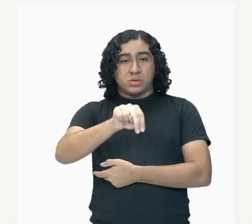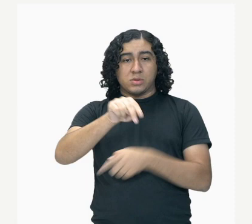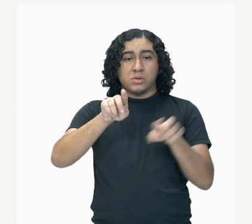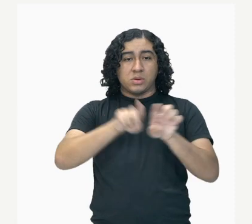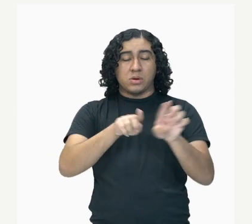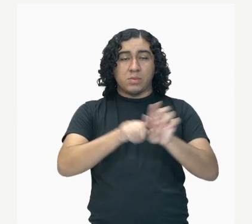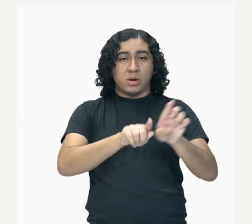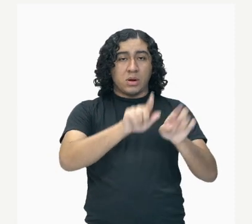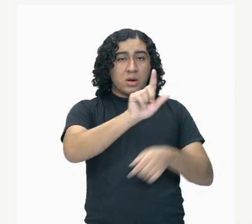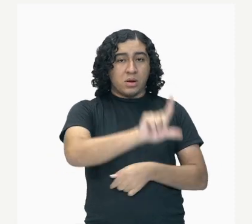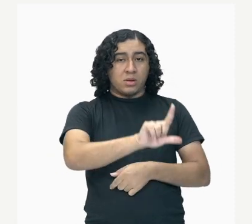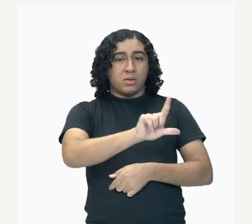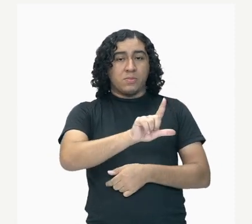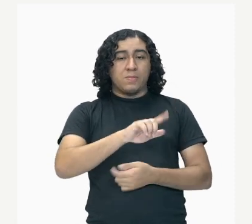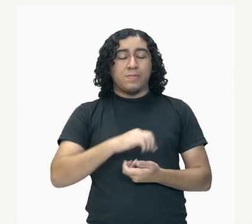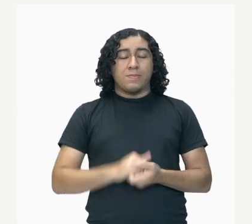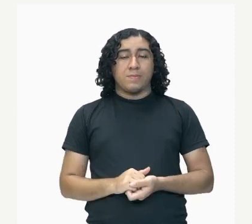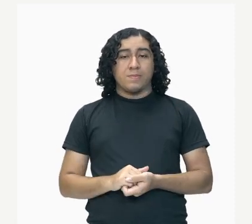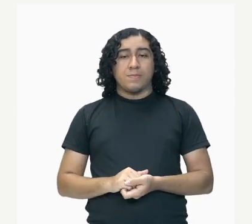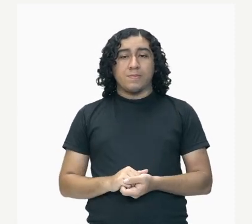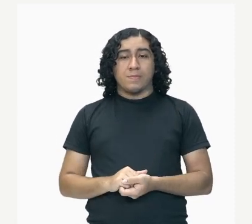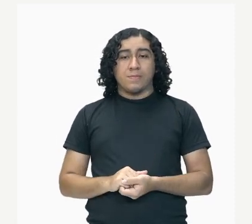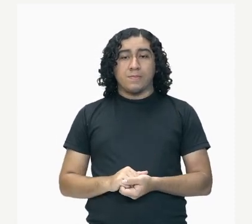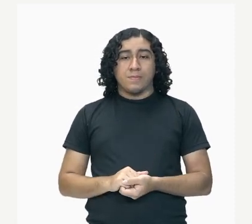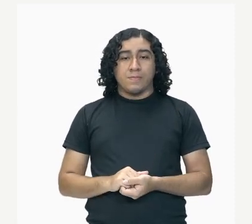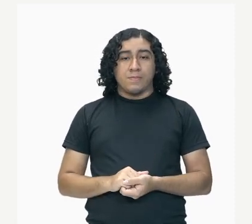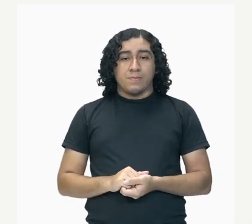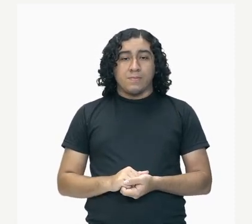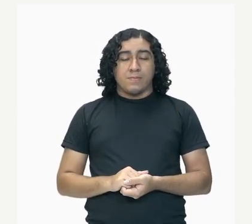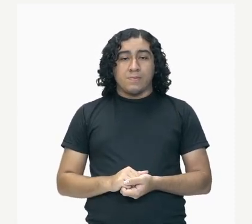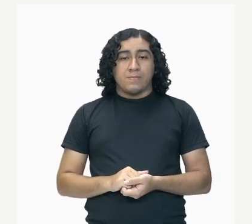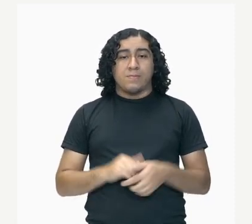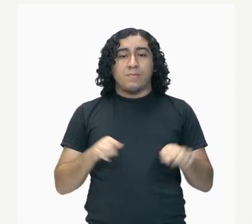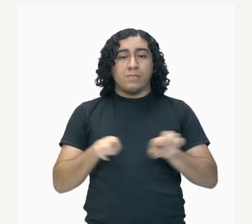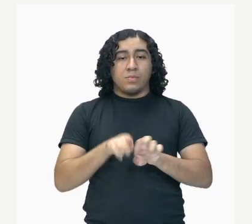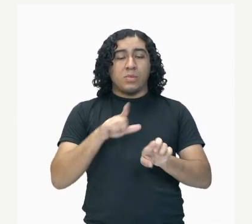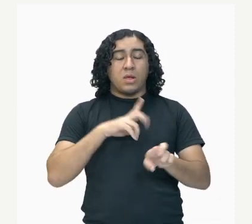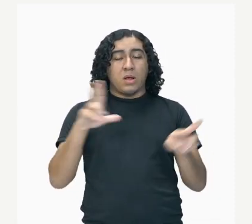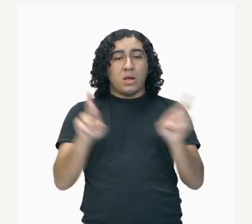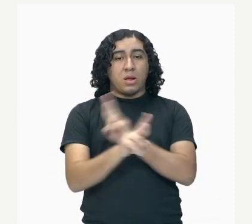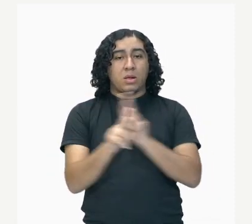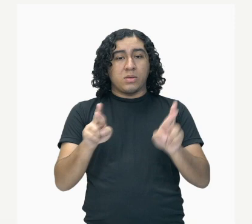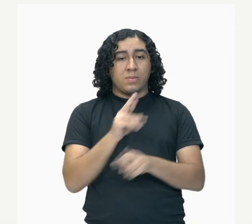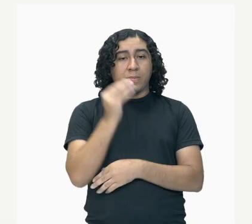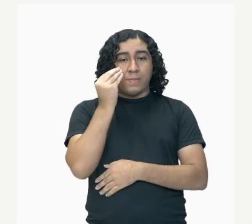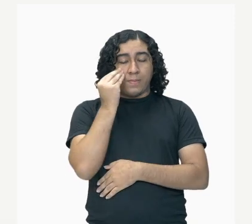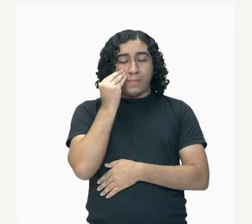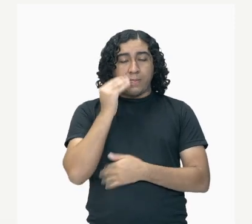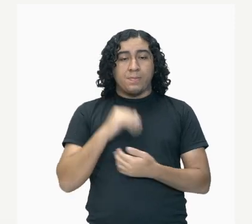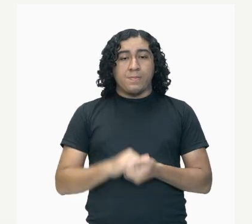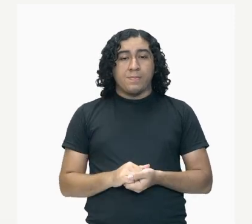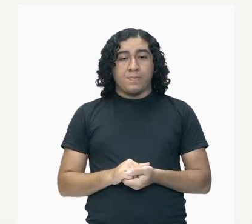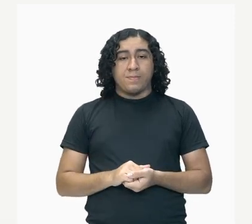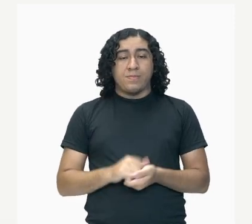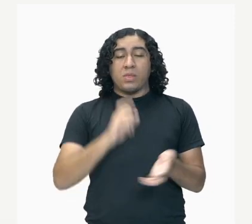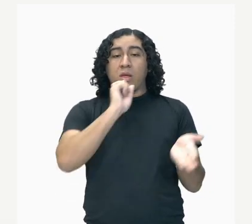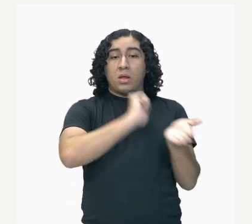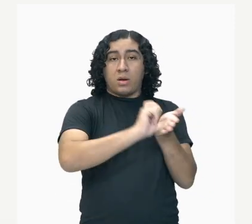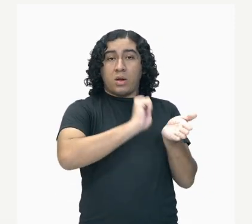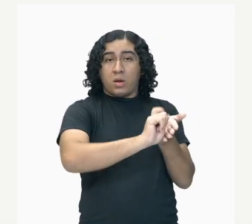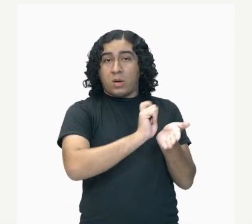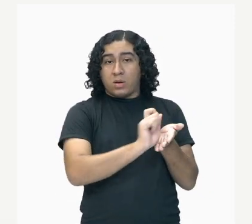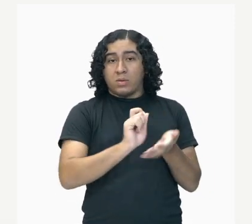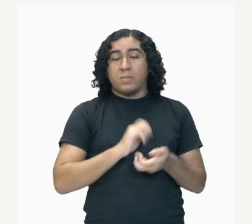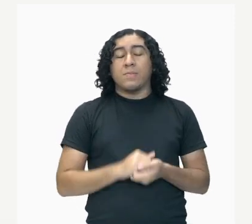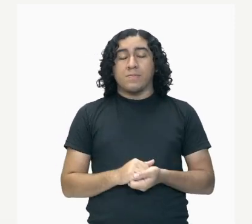comprimento da corda que é L E aí a gente tem essa relação aqui important aqui ó anote essa relação